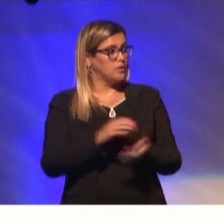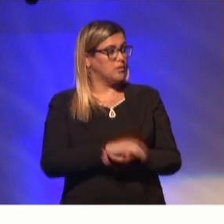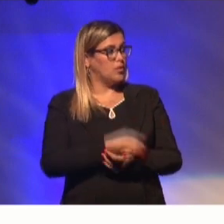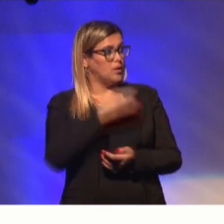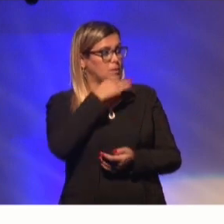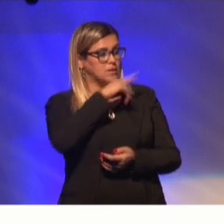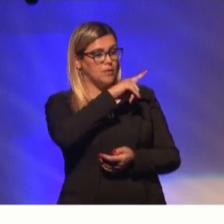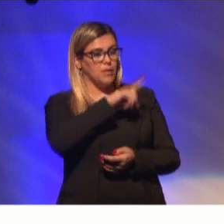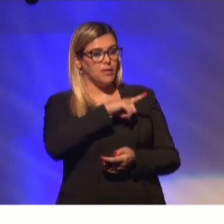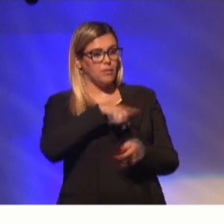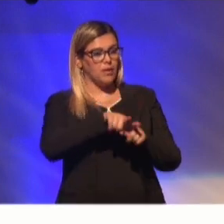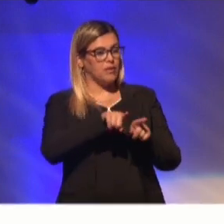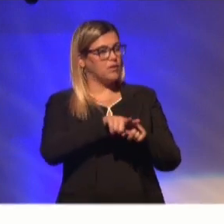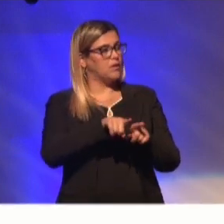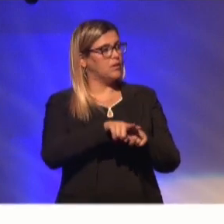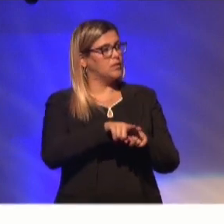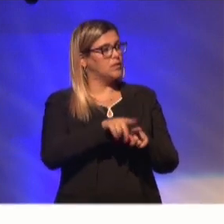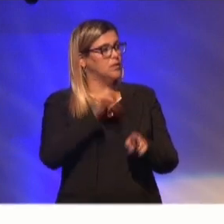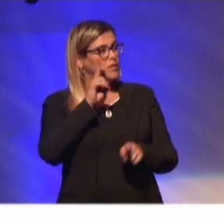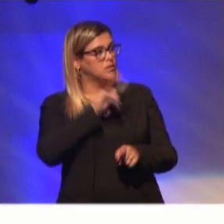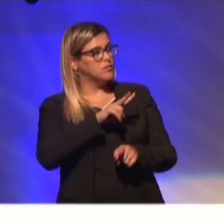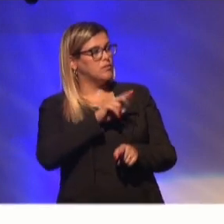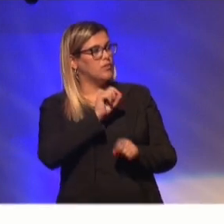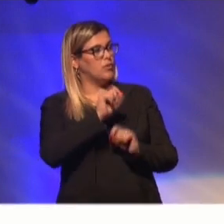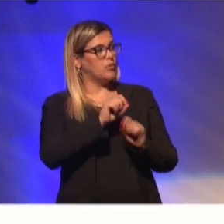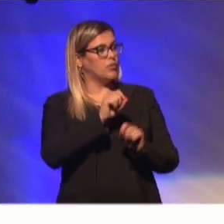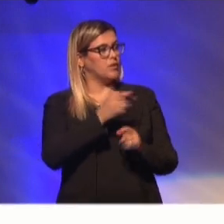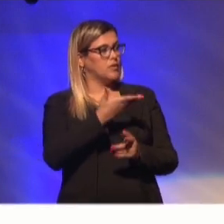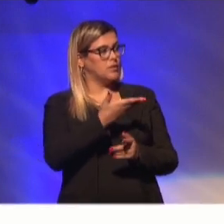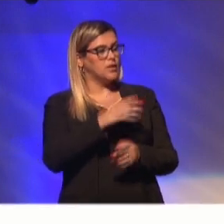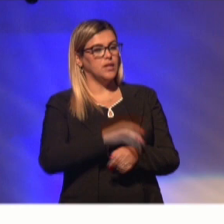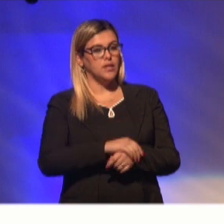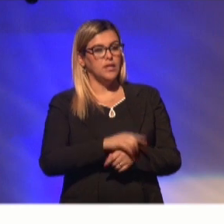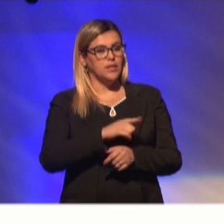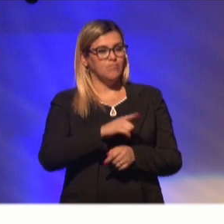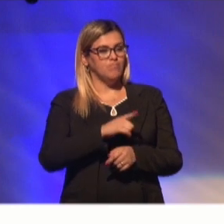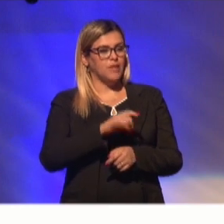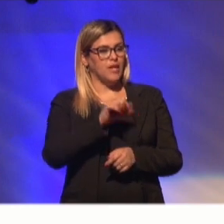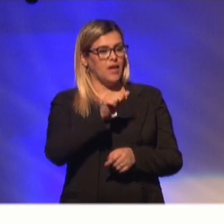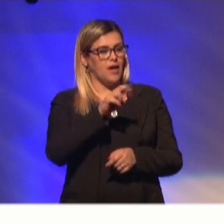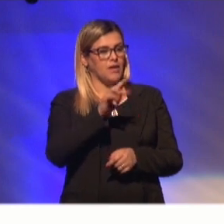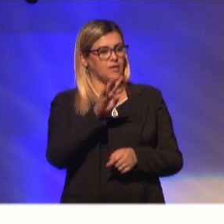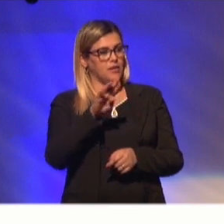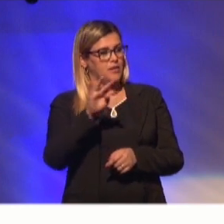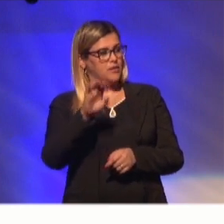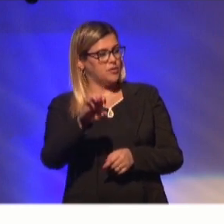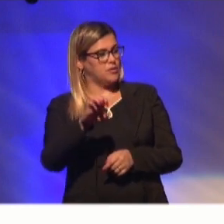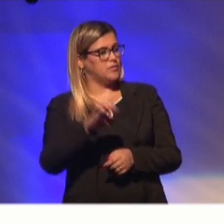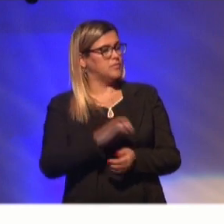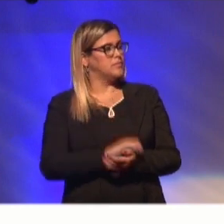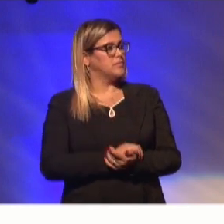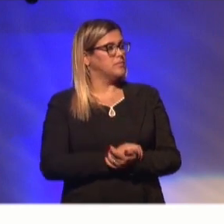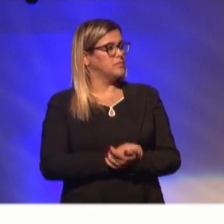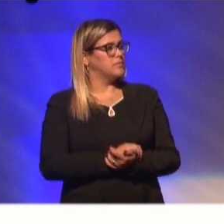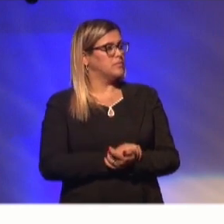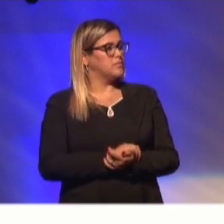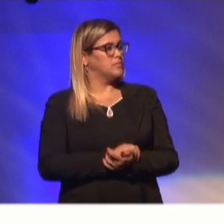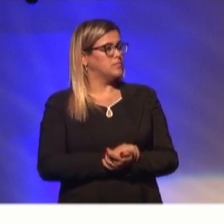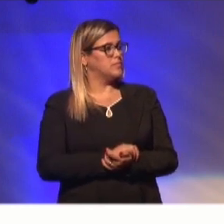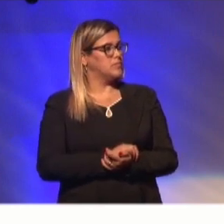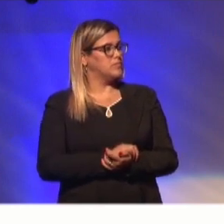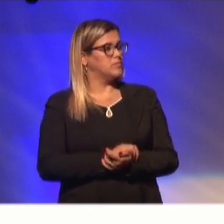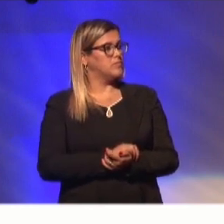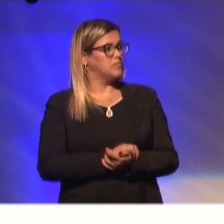Nessa incidência a gente dá para ver o tanto está acentuada a osteoartrite dela. Aqui já